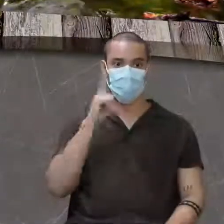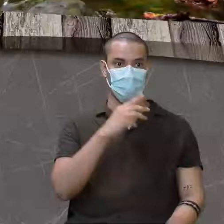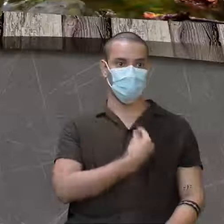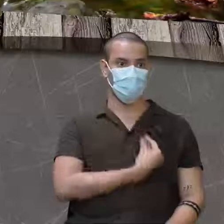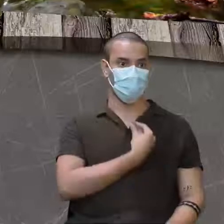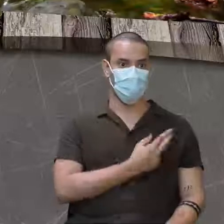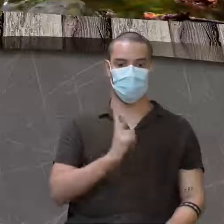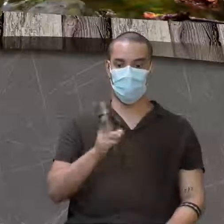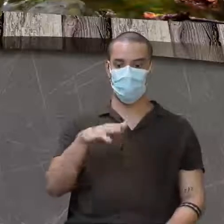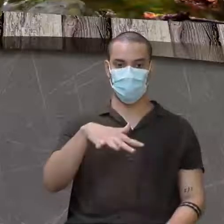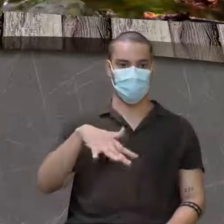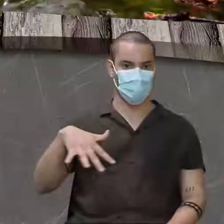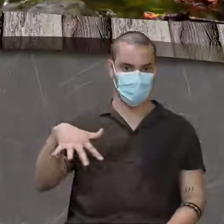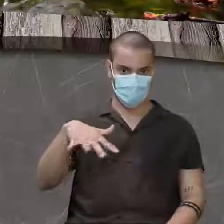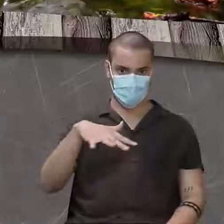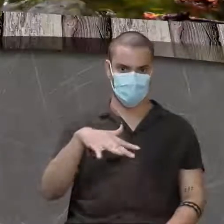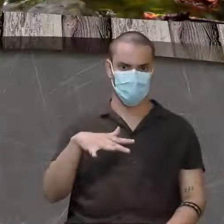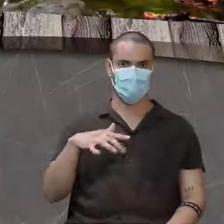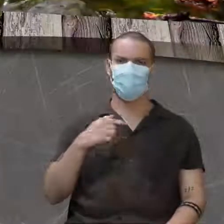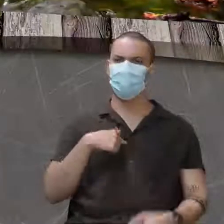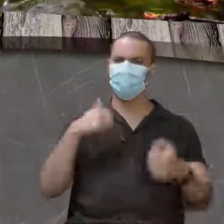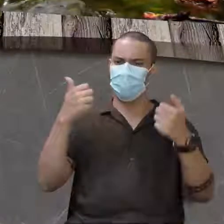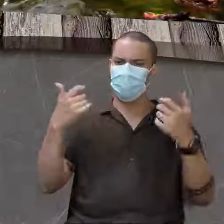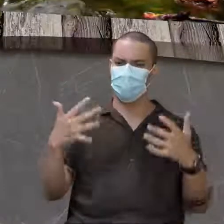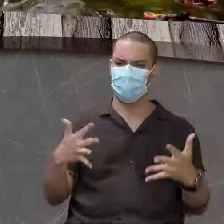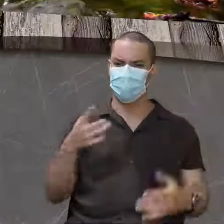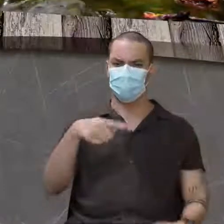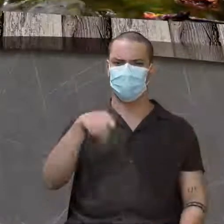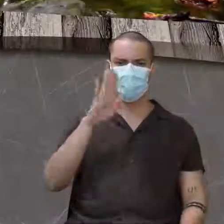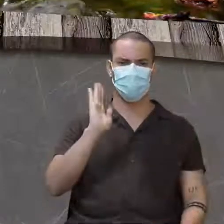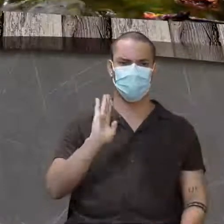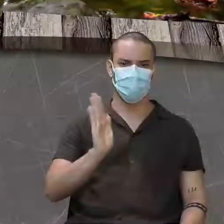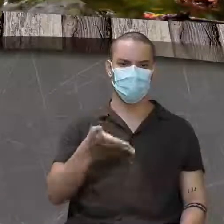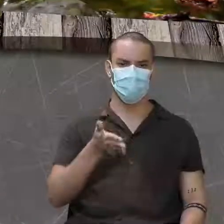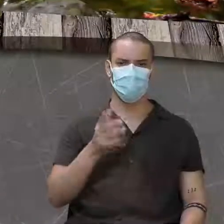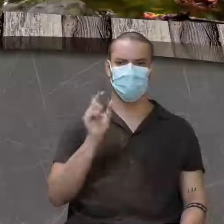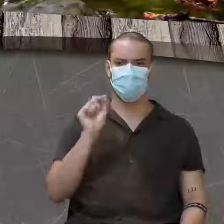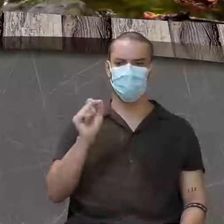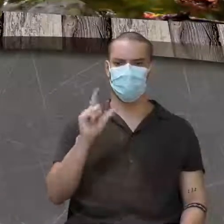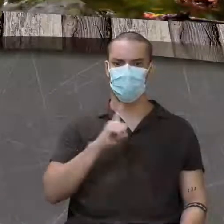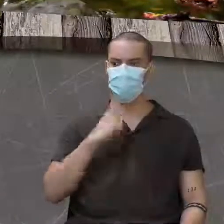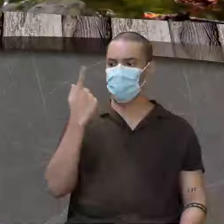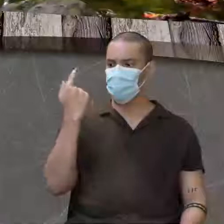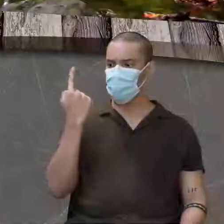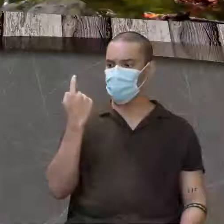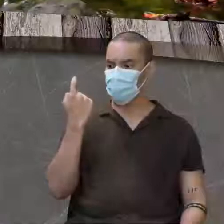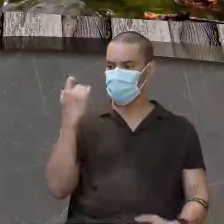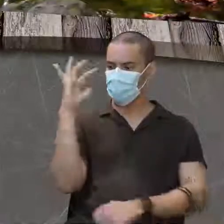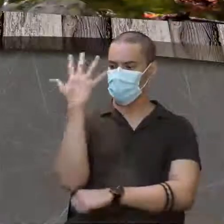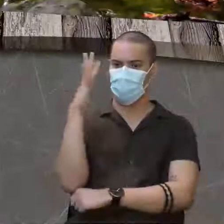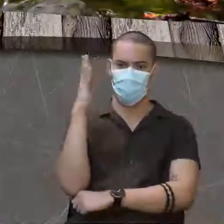no mesmo ambiente. A gente falou uma vez aí para vocês que numa árvore,